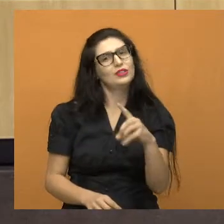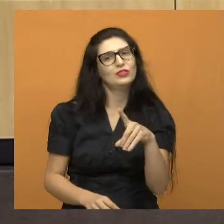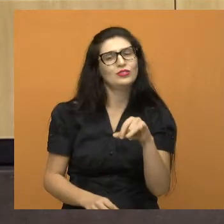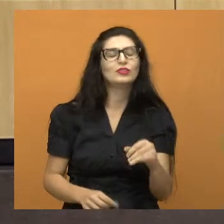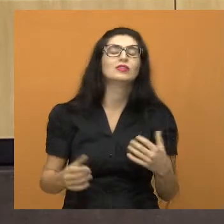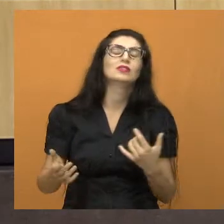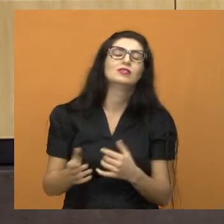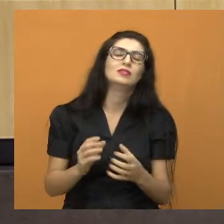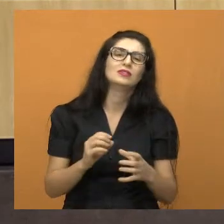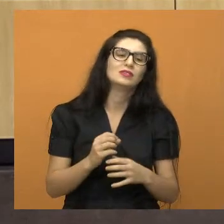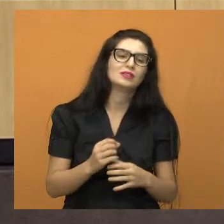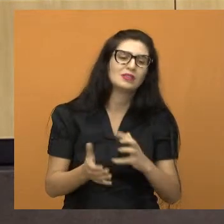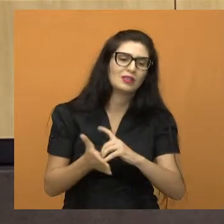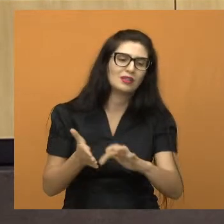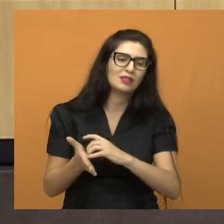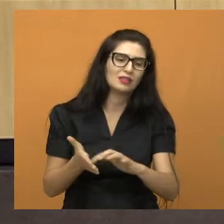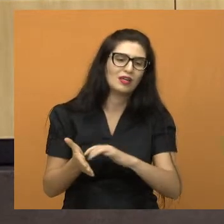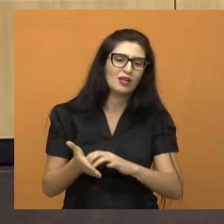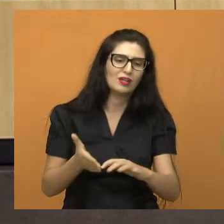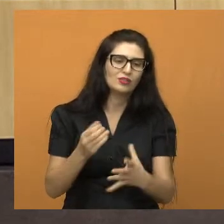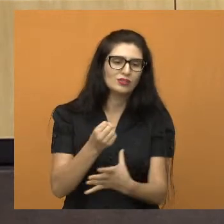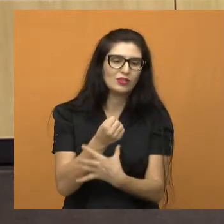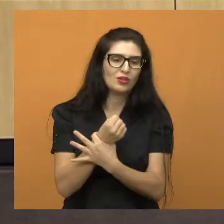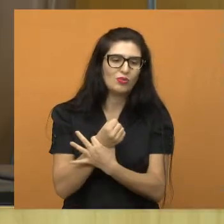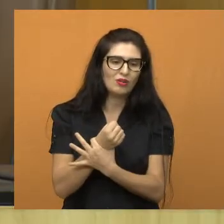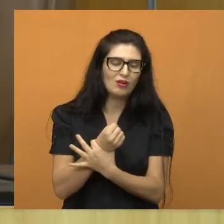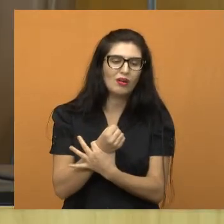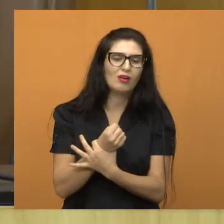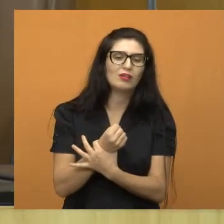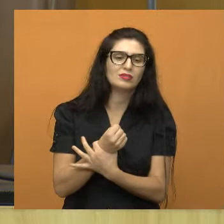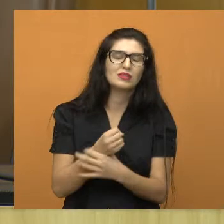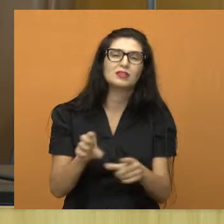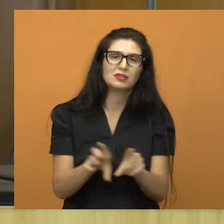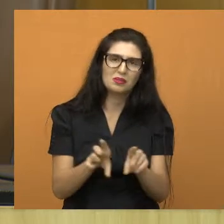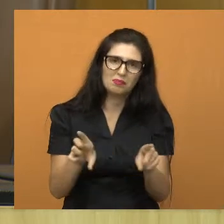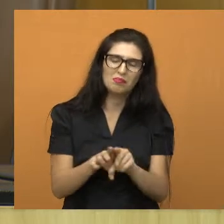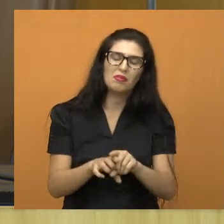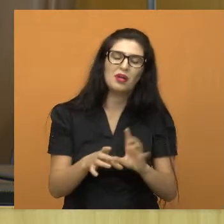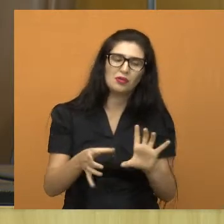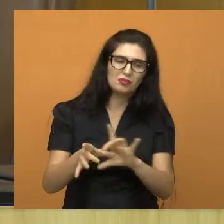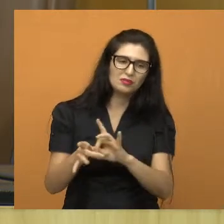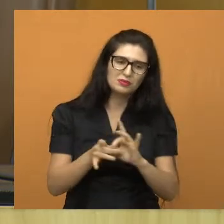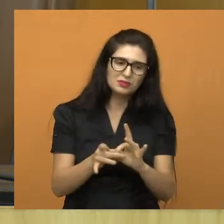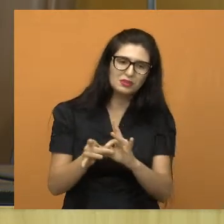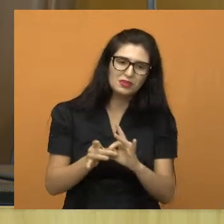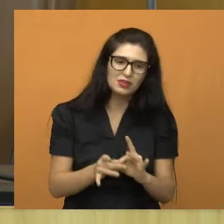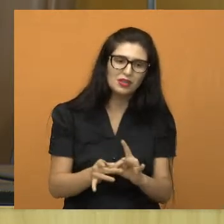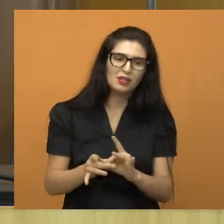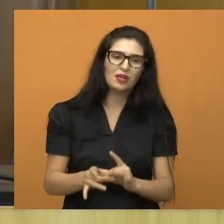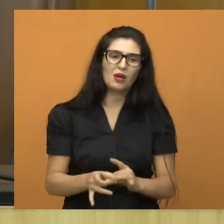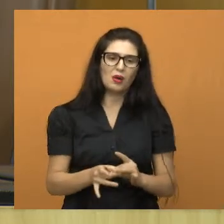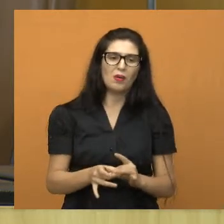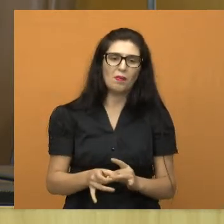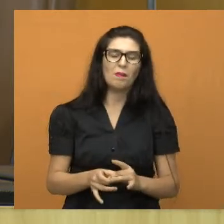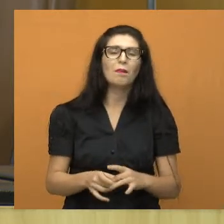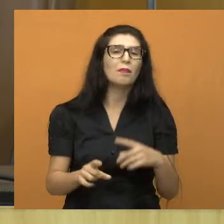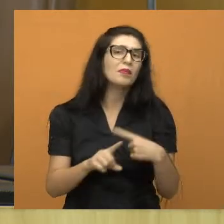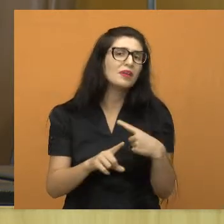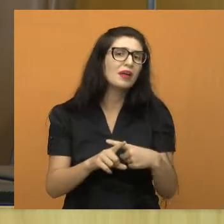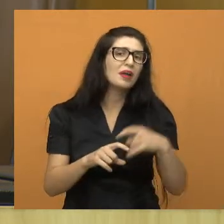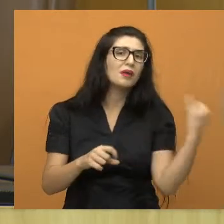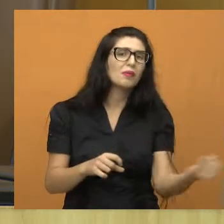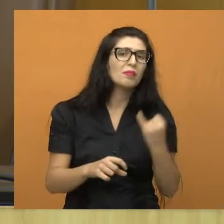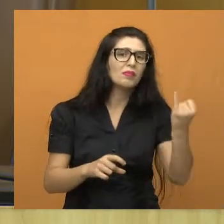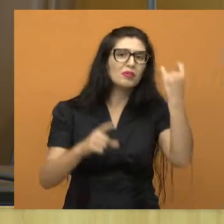Segurança Pública, Paulo Henrique, que estamos sempre numa parceria importante, se tratando da violência, é importante que a gente